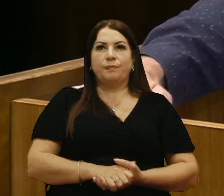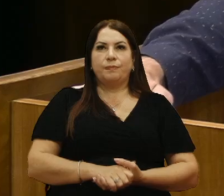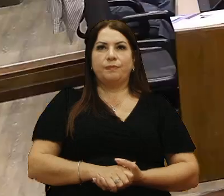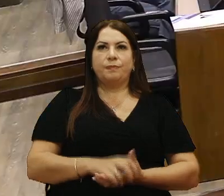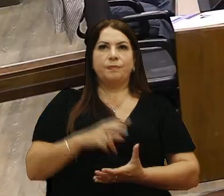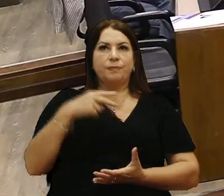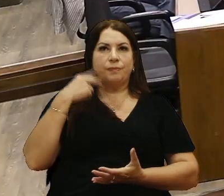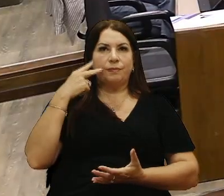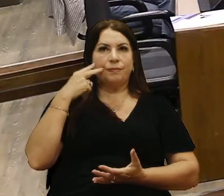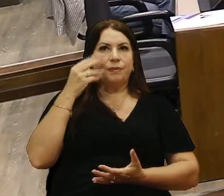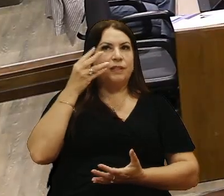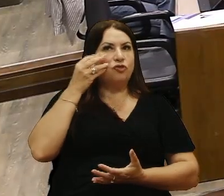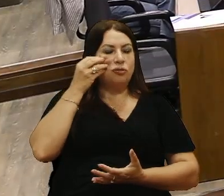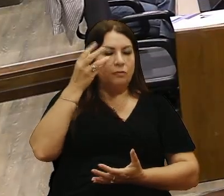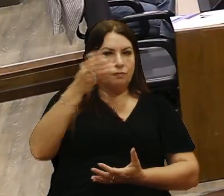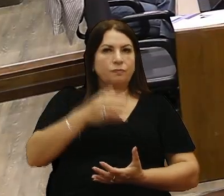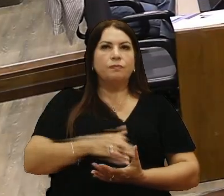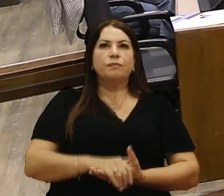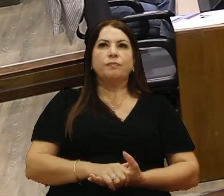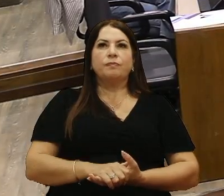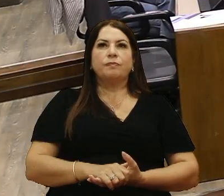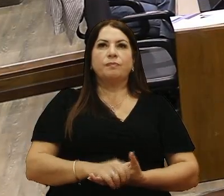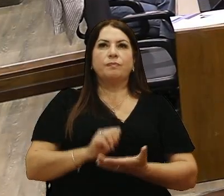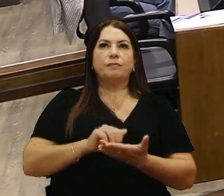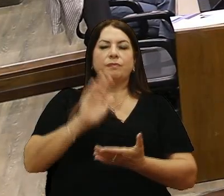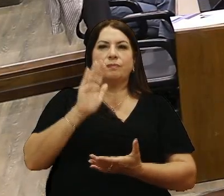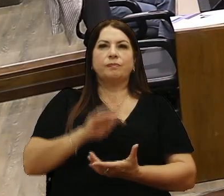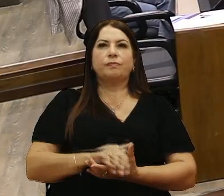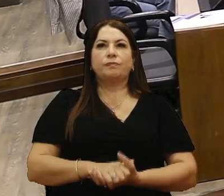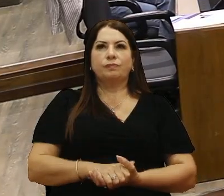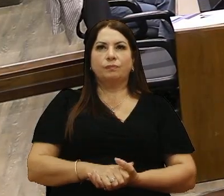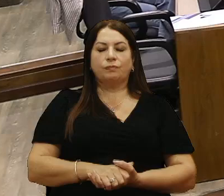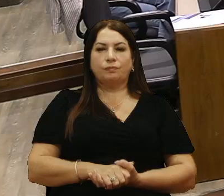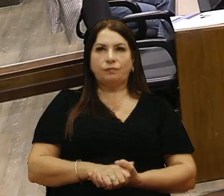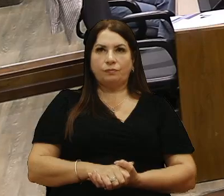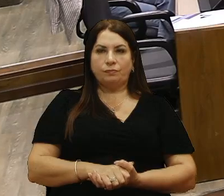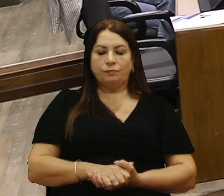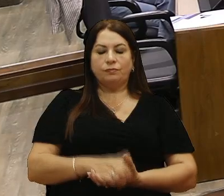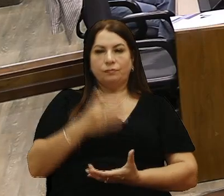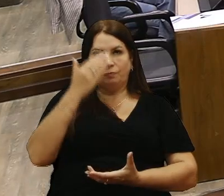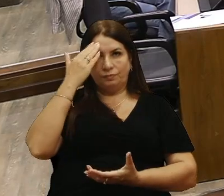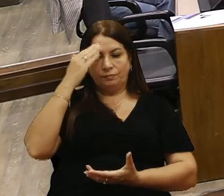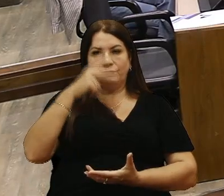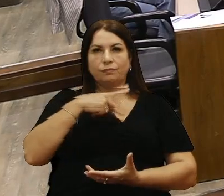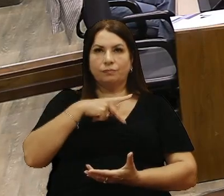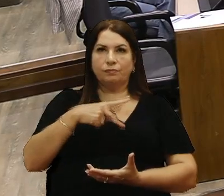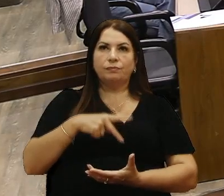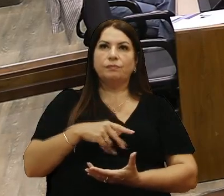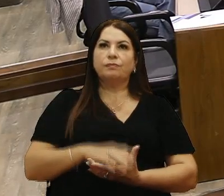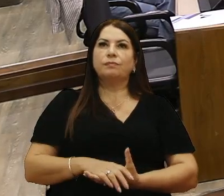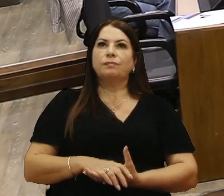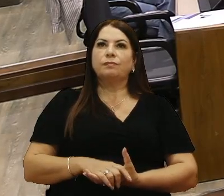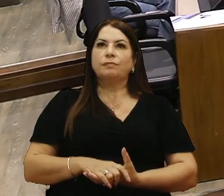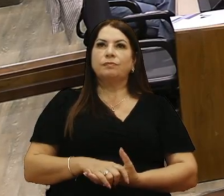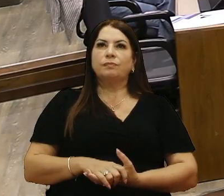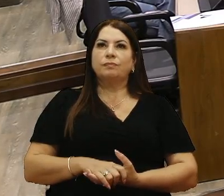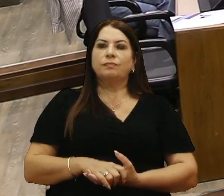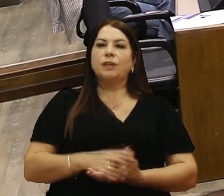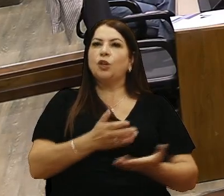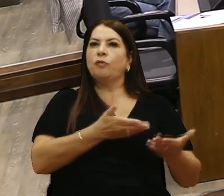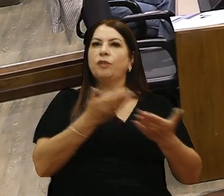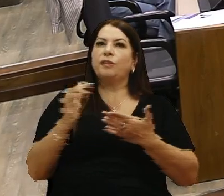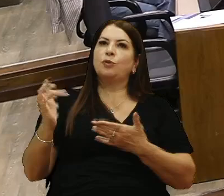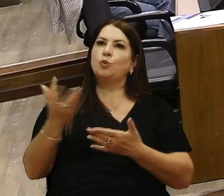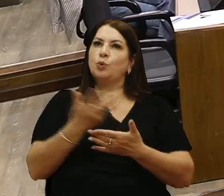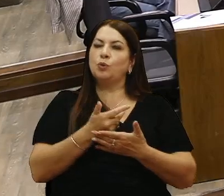aparte, vereador Jack. Me permite uma parte, vereador. Obrigado, presidente. Passando só para convidar